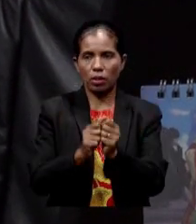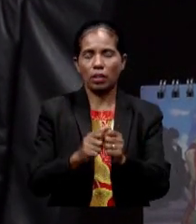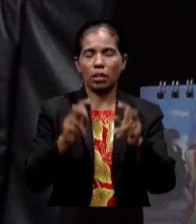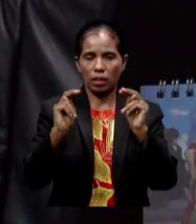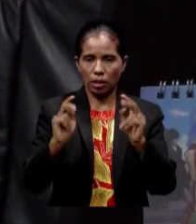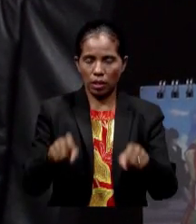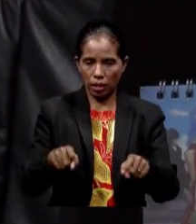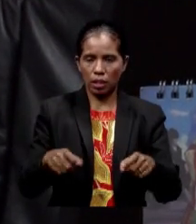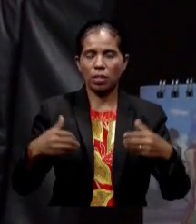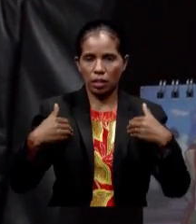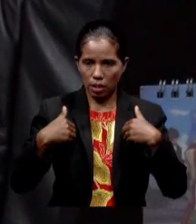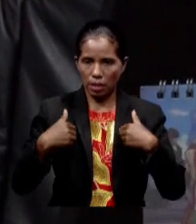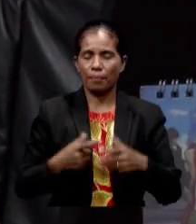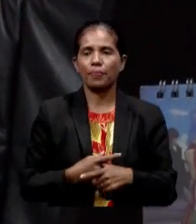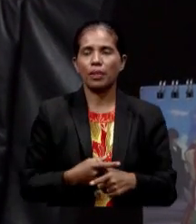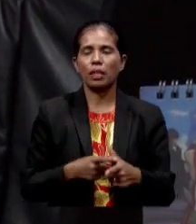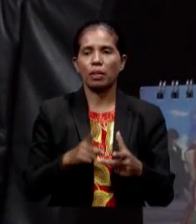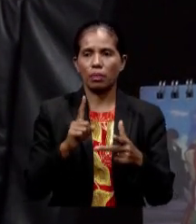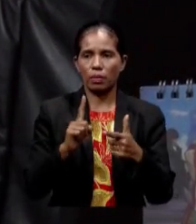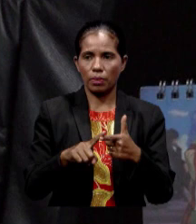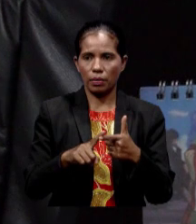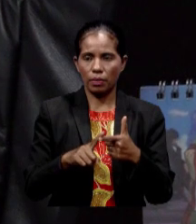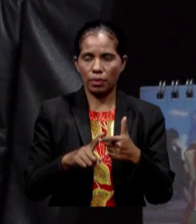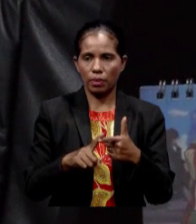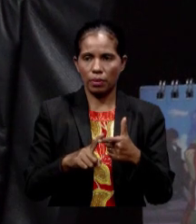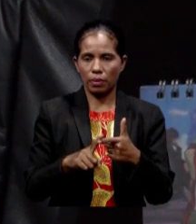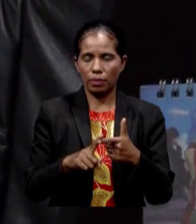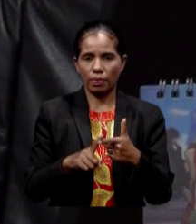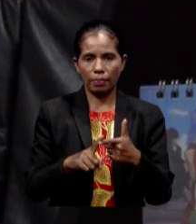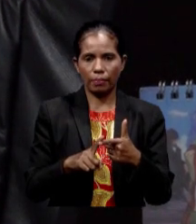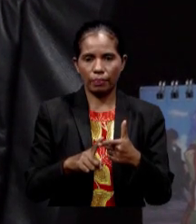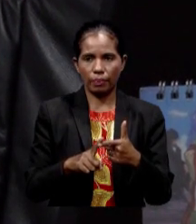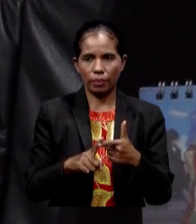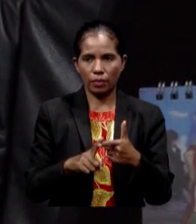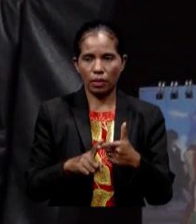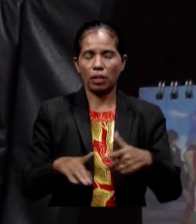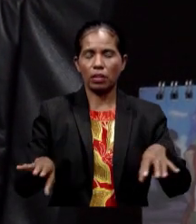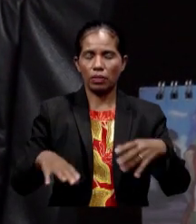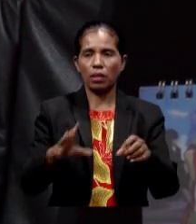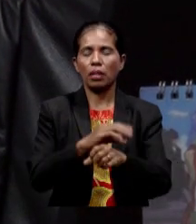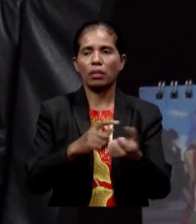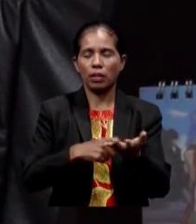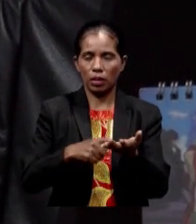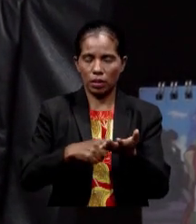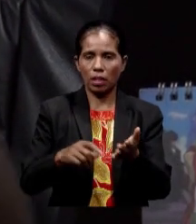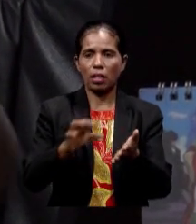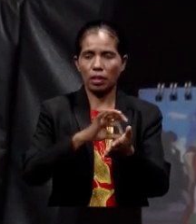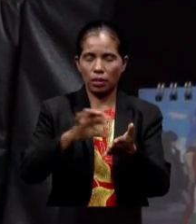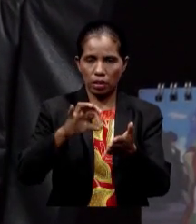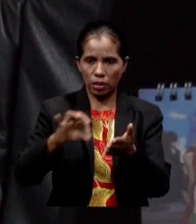seria depois segundo maga ia a cooperação técnica desde a assinatura